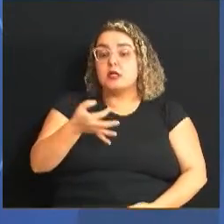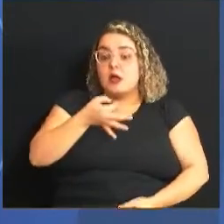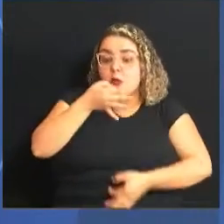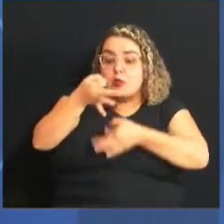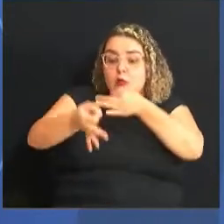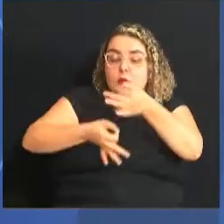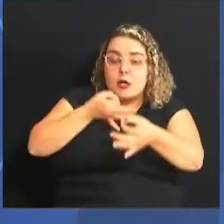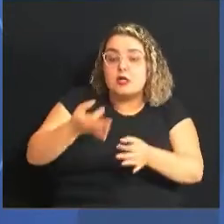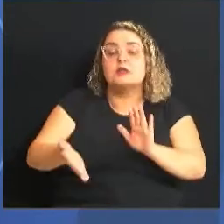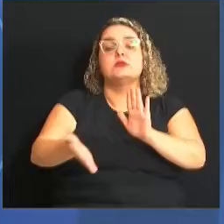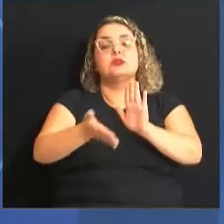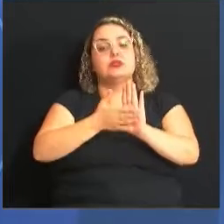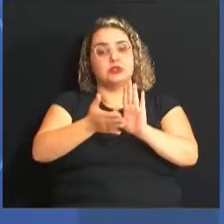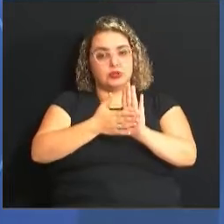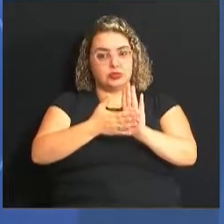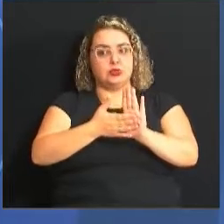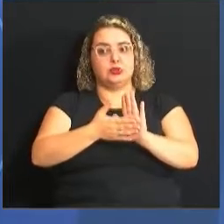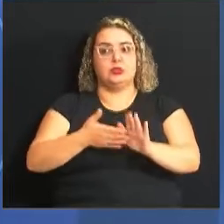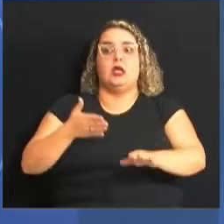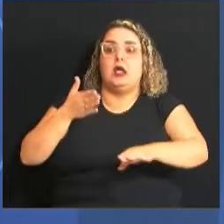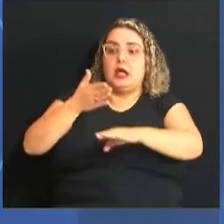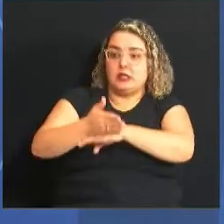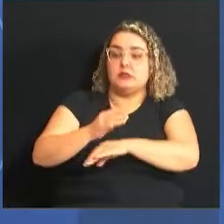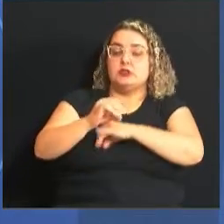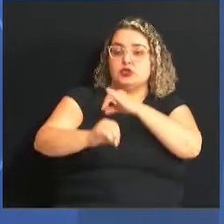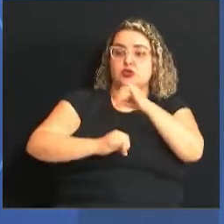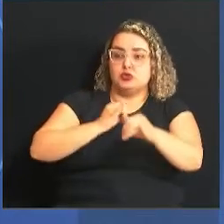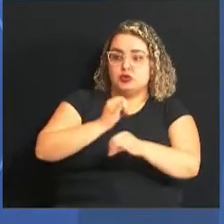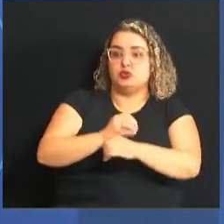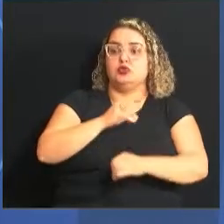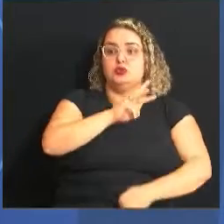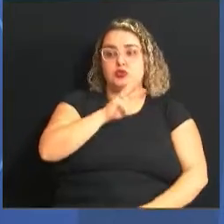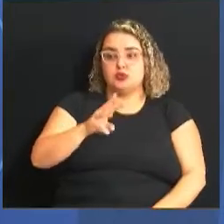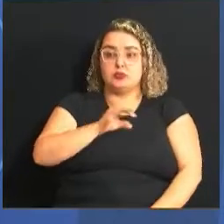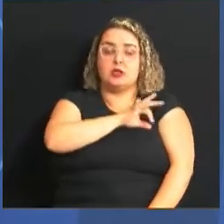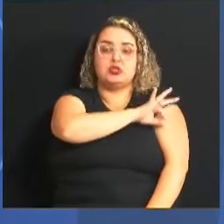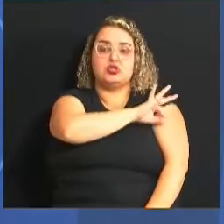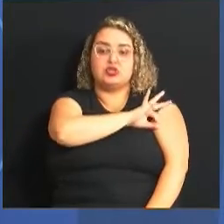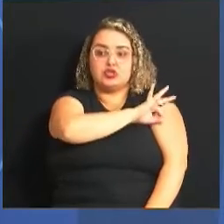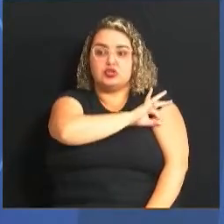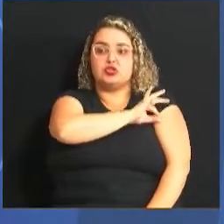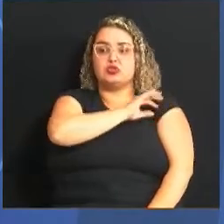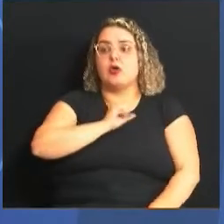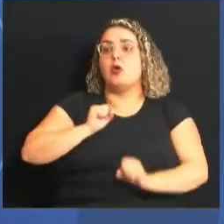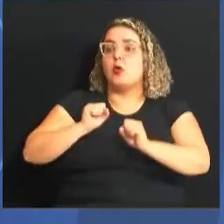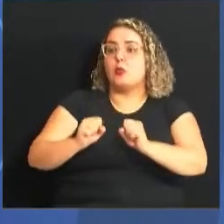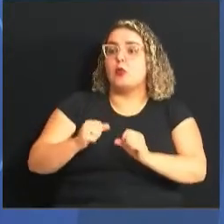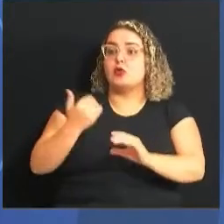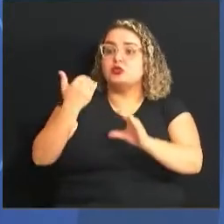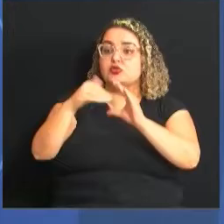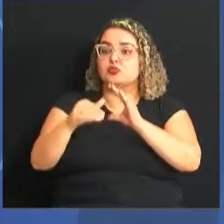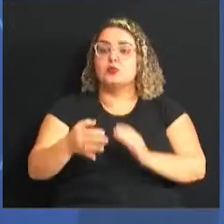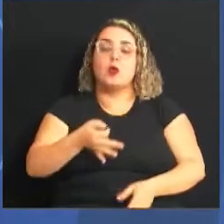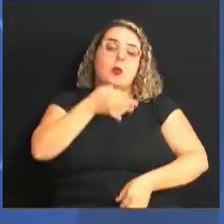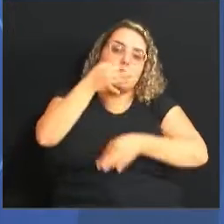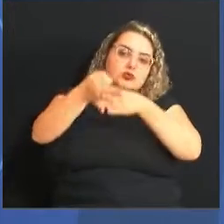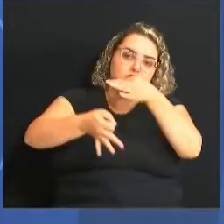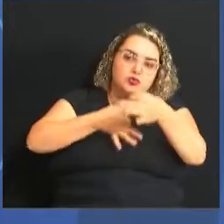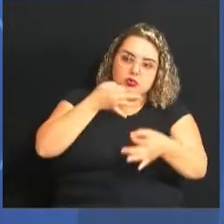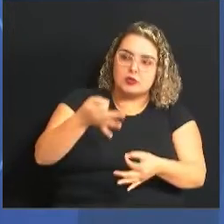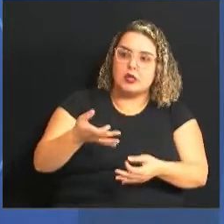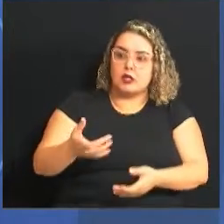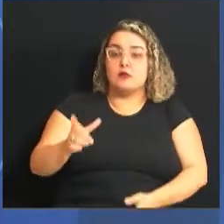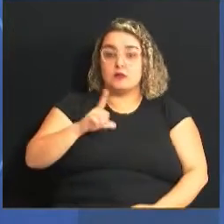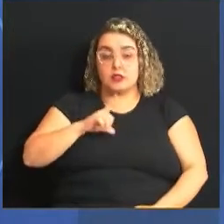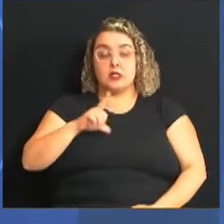essa proposta. Entra lá na internet, no site da Prefeitura, e você pode enviar uma sugestão. Vai ter lá